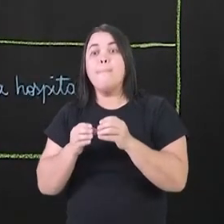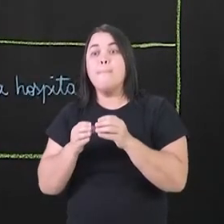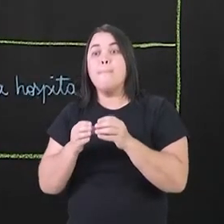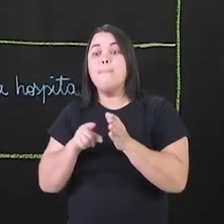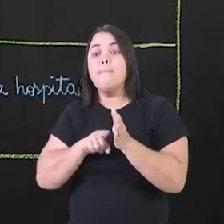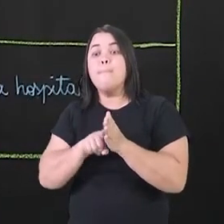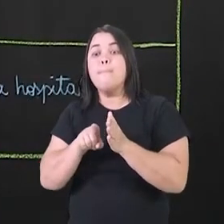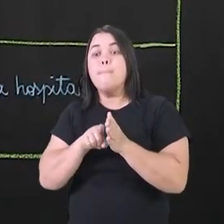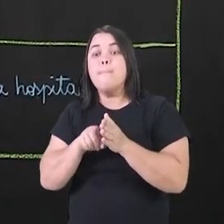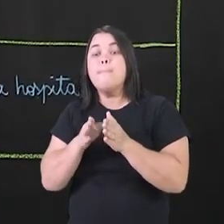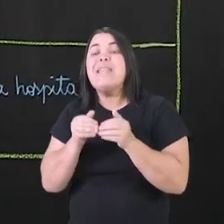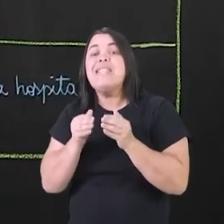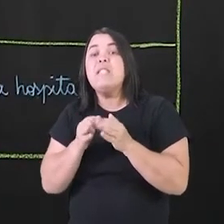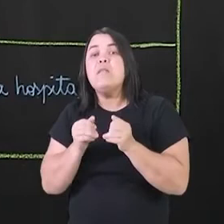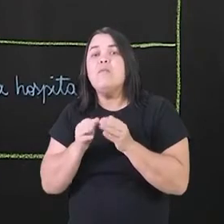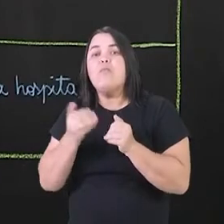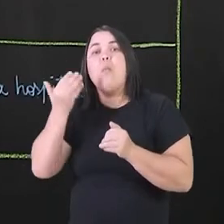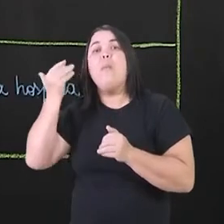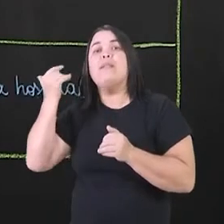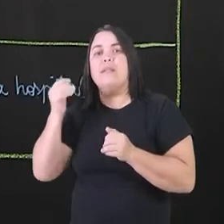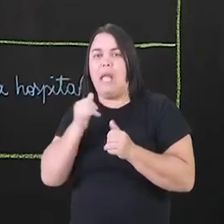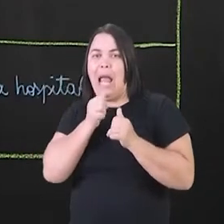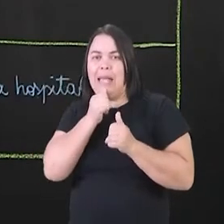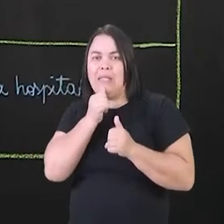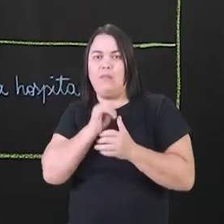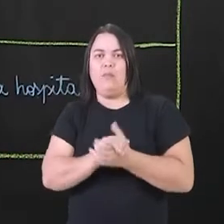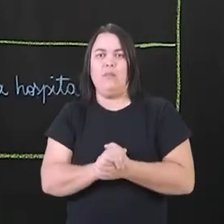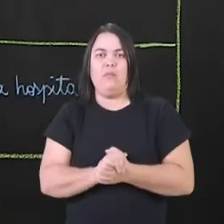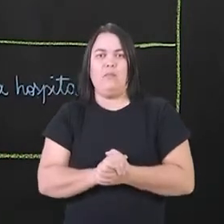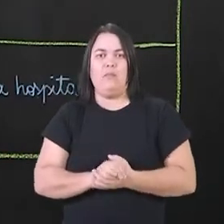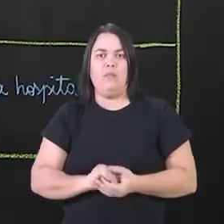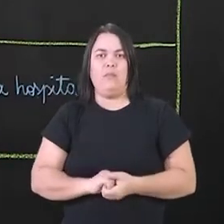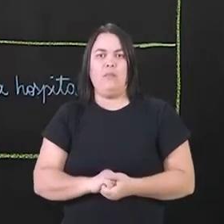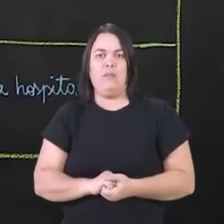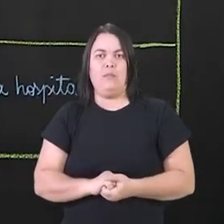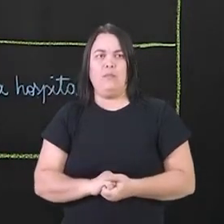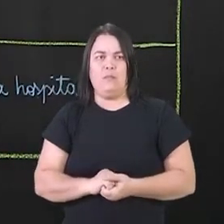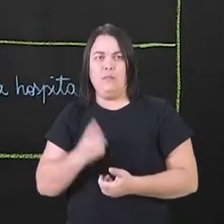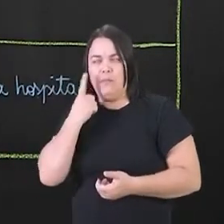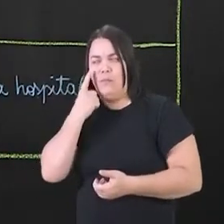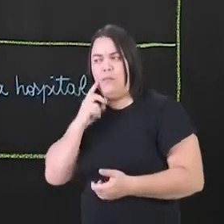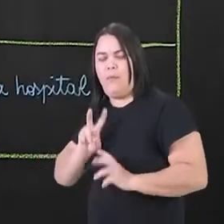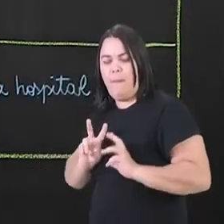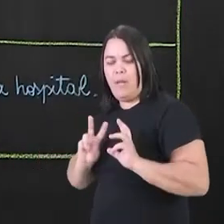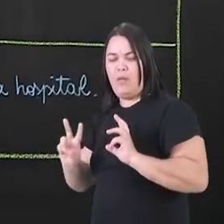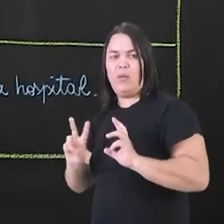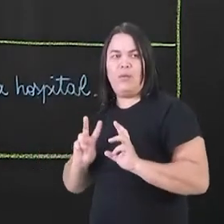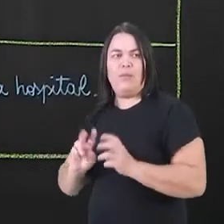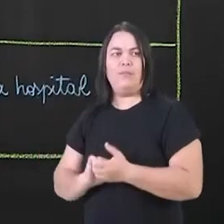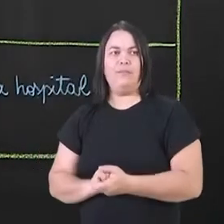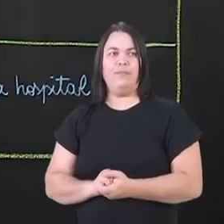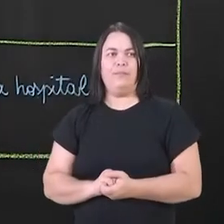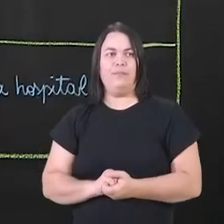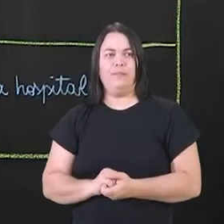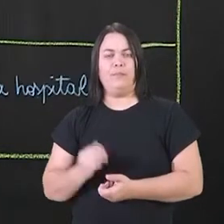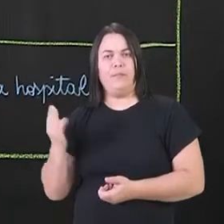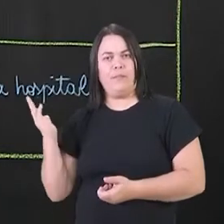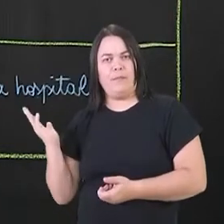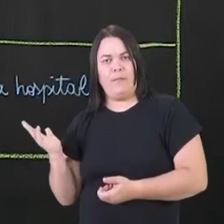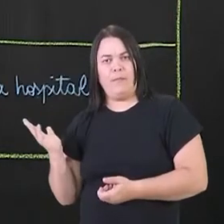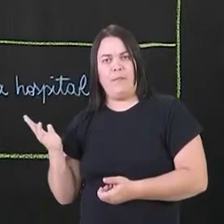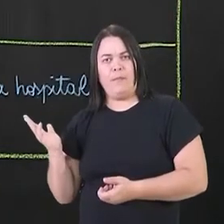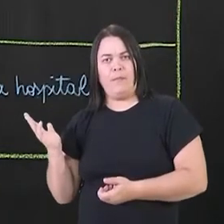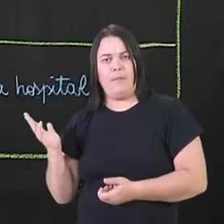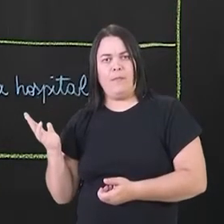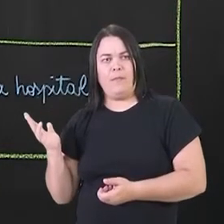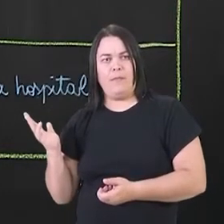permissão no passado. Por exemplo, daqui fica melhor para a gente trabalhar, ó. He could